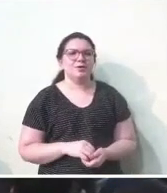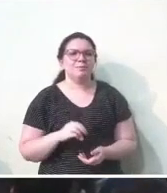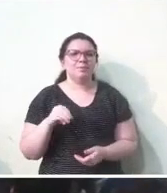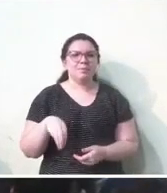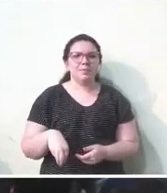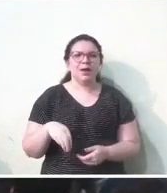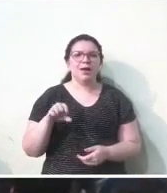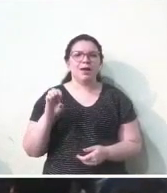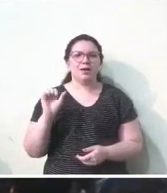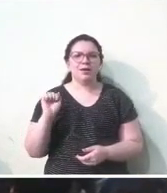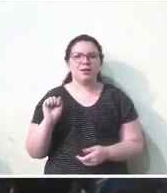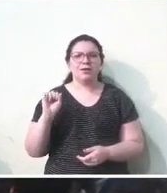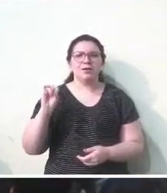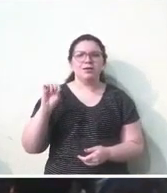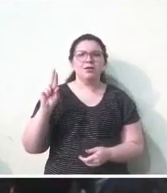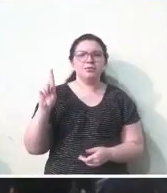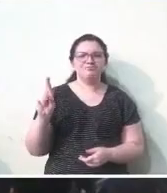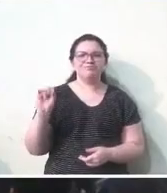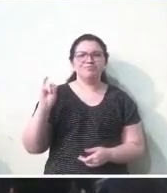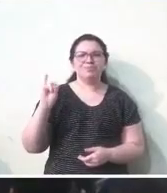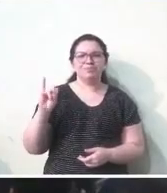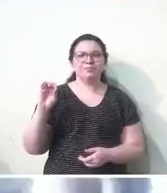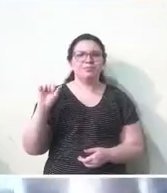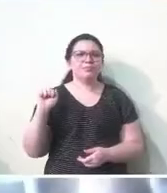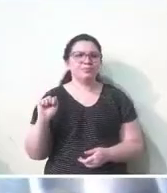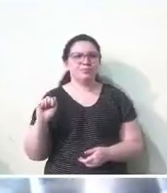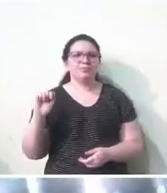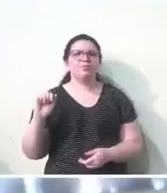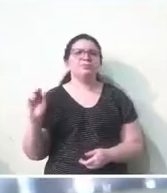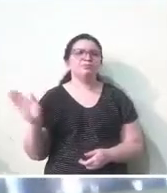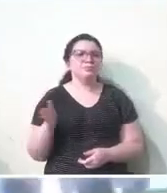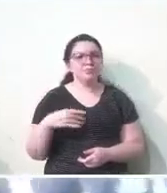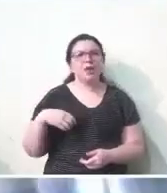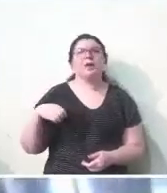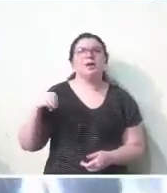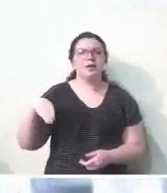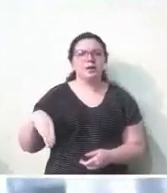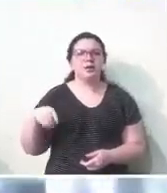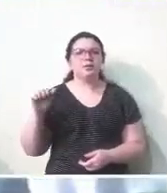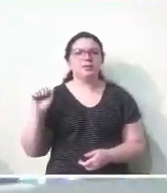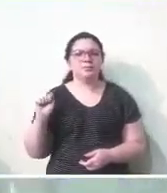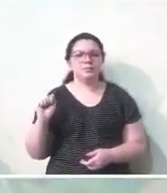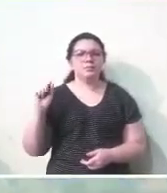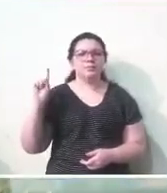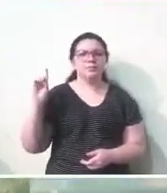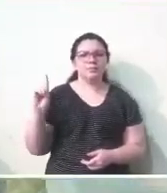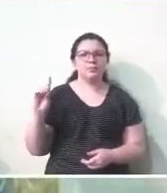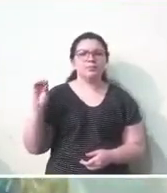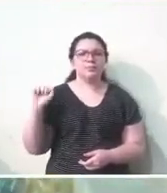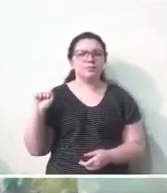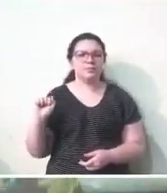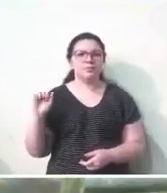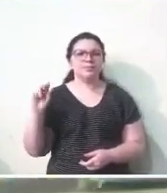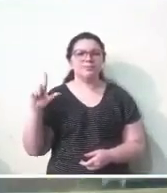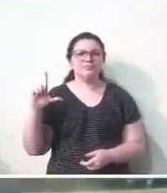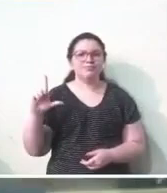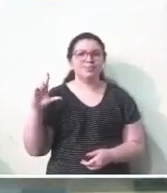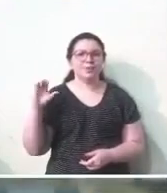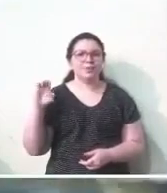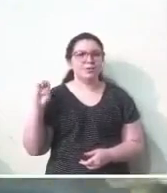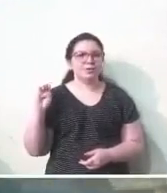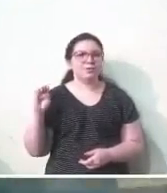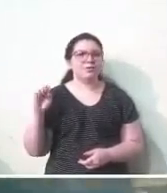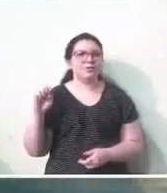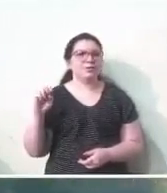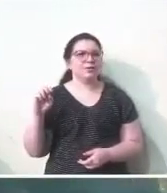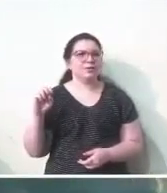Madalena e outras mulheres, quando chega lá, está vazio, tem mais ninguém, começam a chorar. Aí o anjo diz: mulheres,